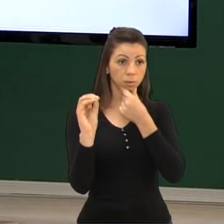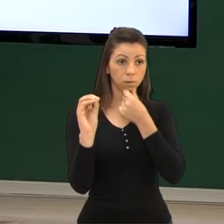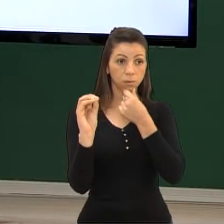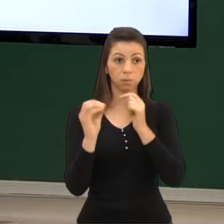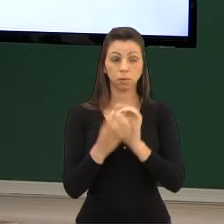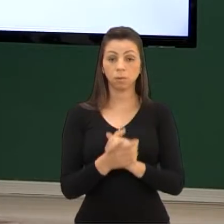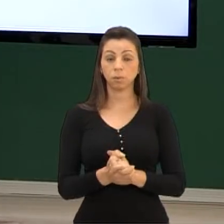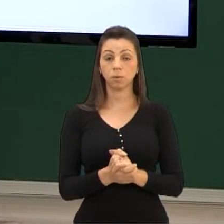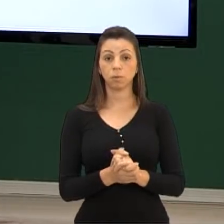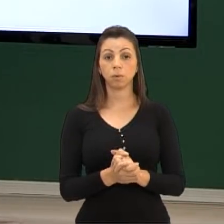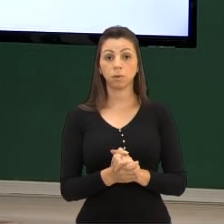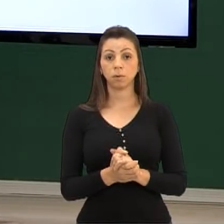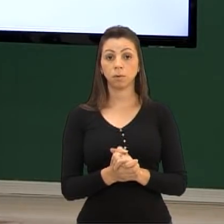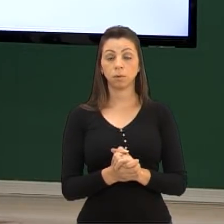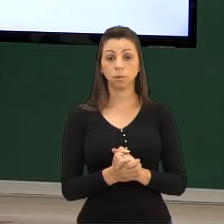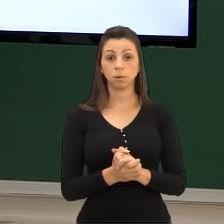tinha